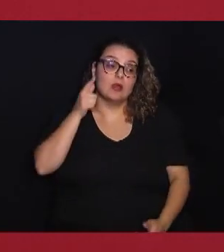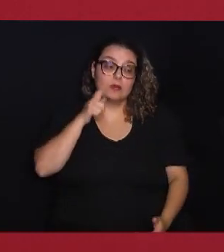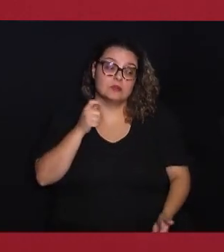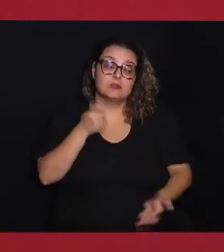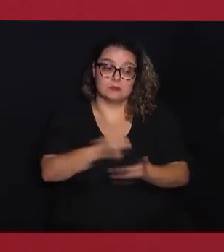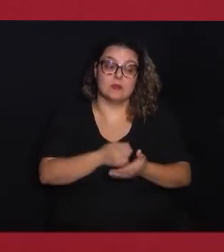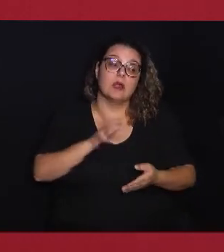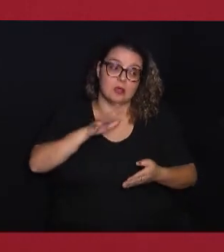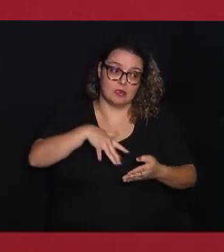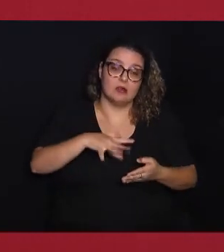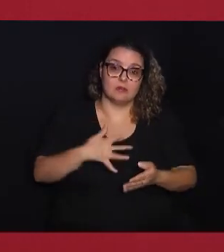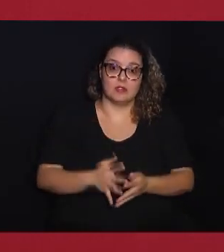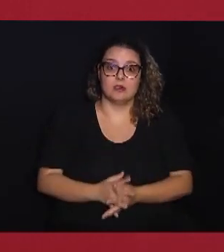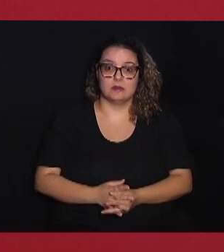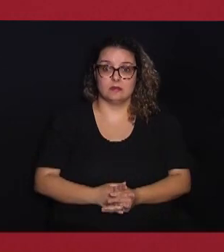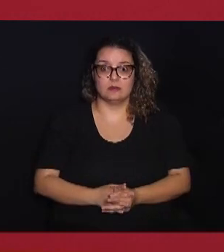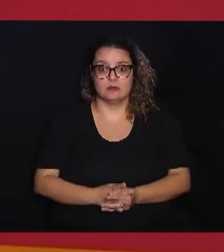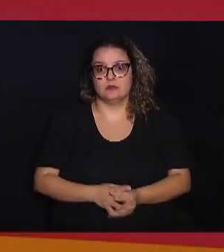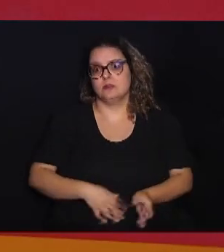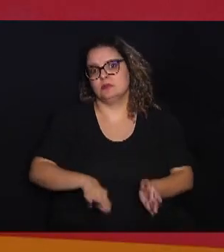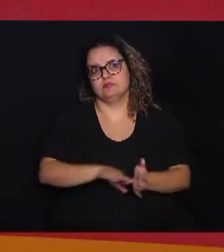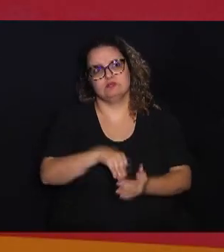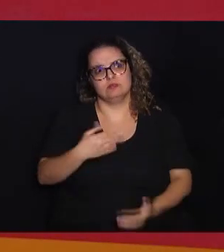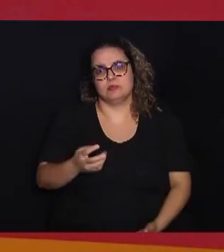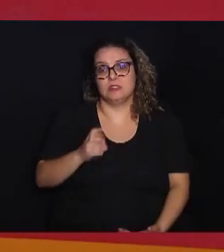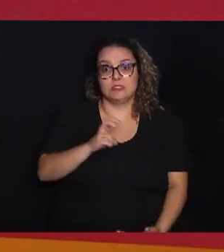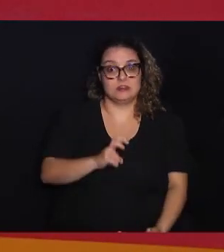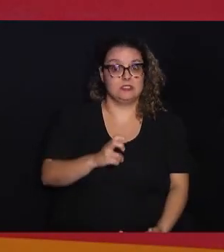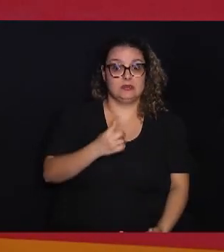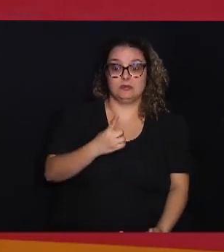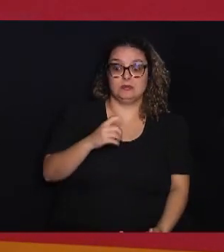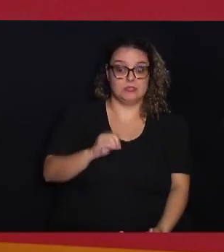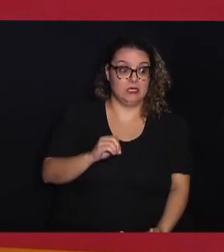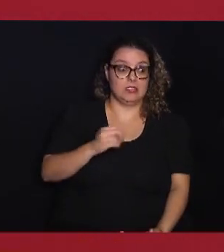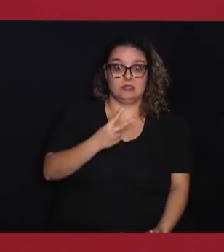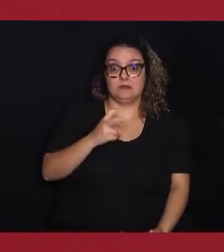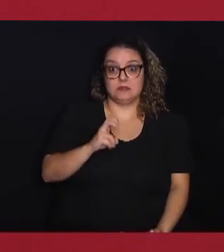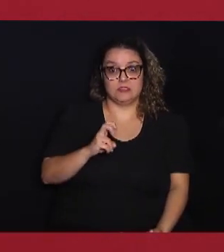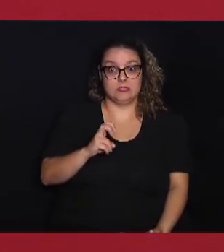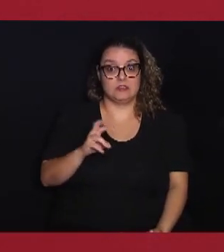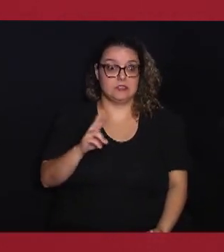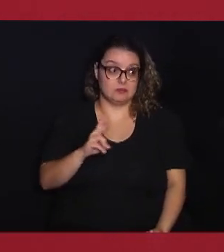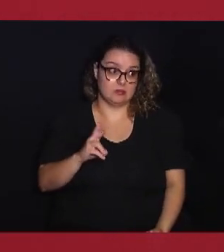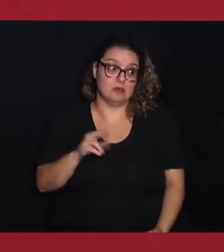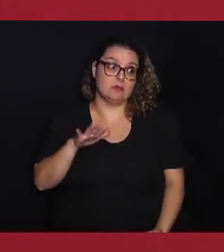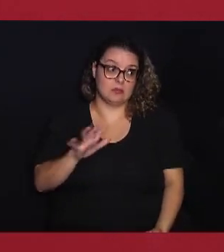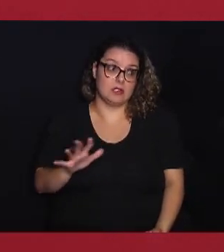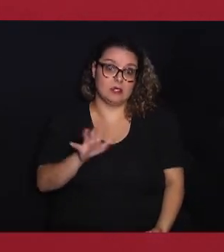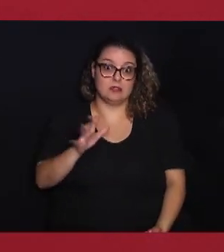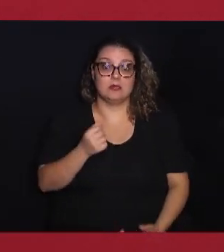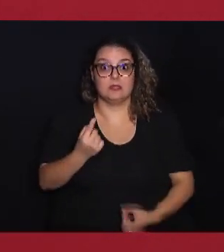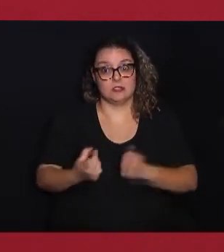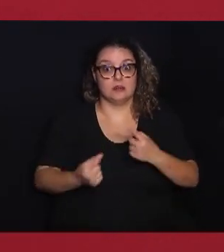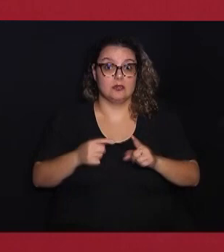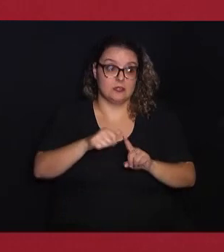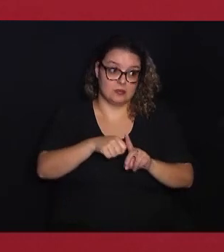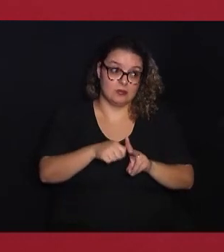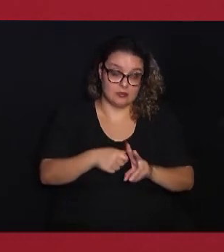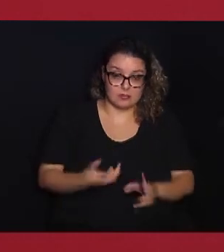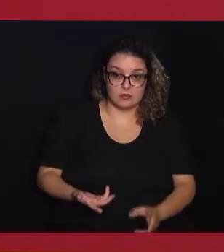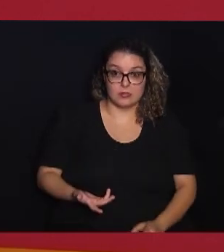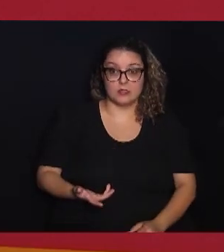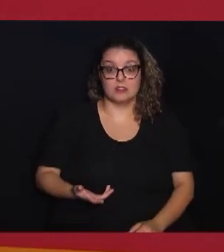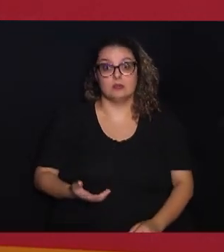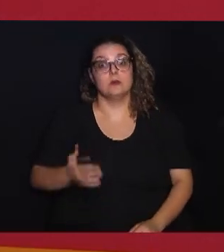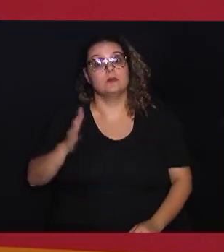né, para poder pagar essa conta que vai vir lá 5, 10, 20, 25 reais mais caro em um determinado mês. O